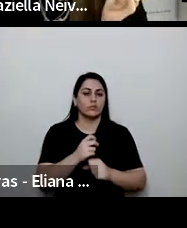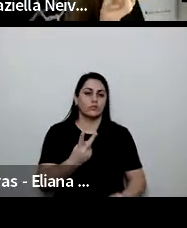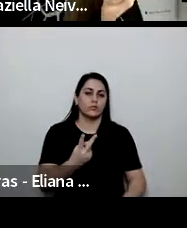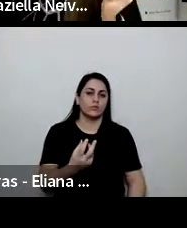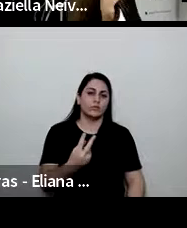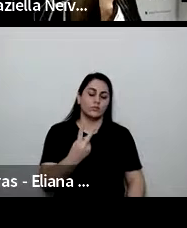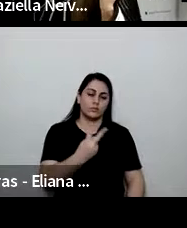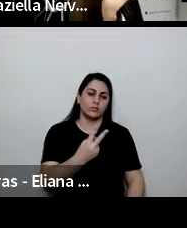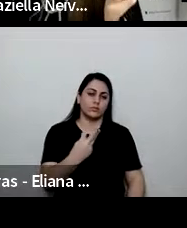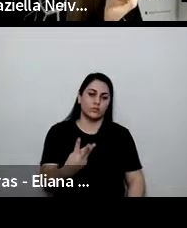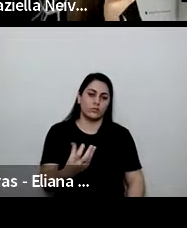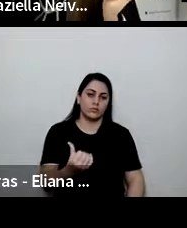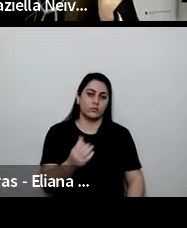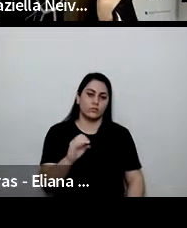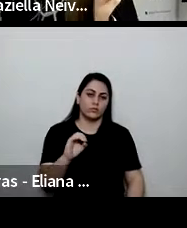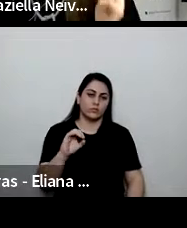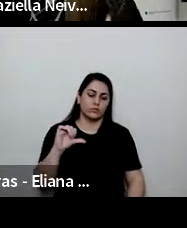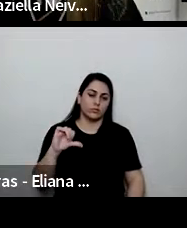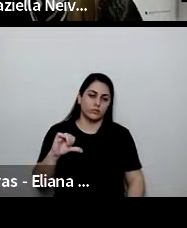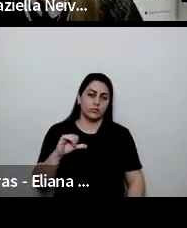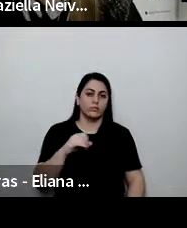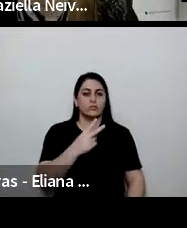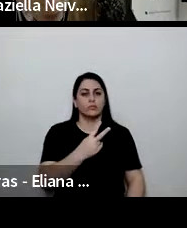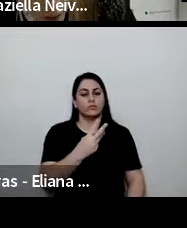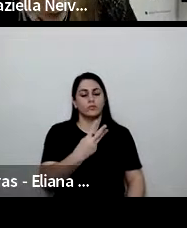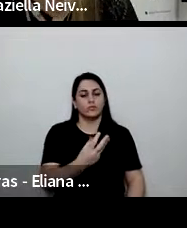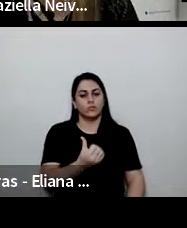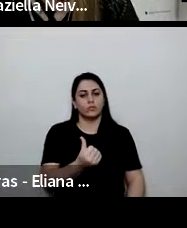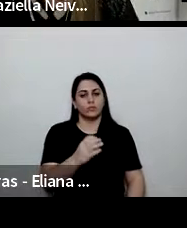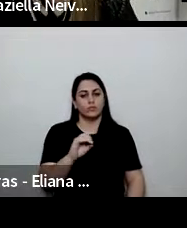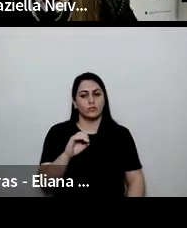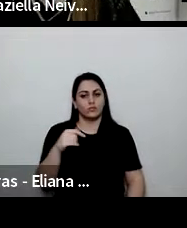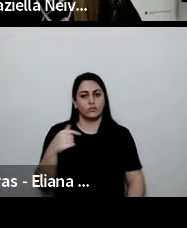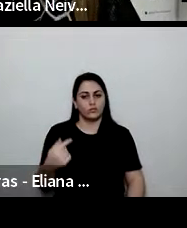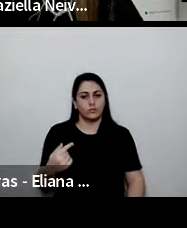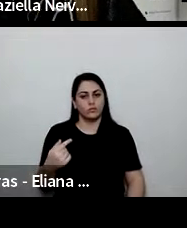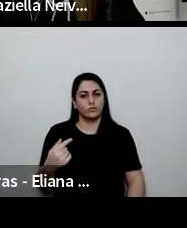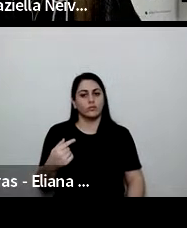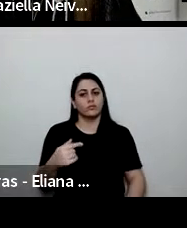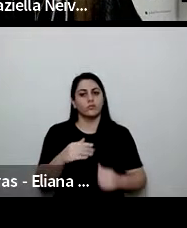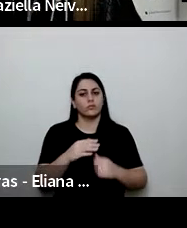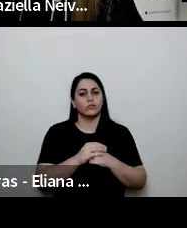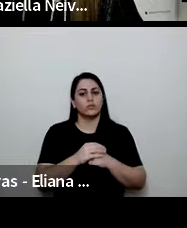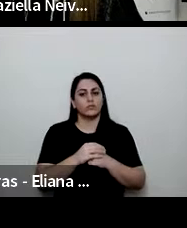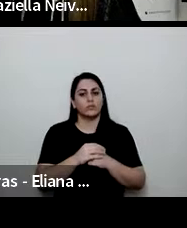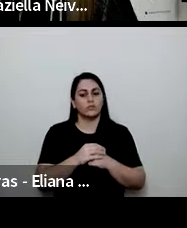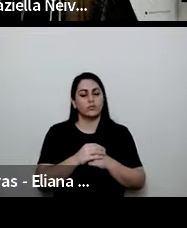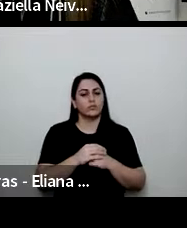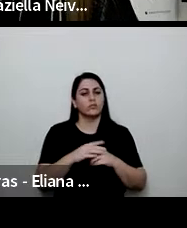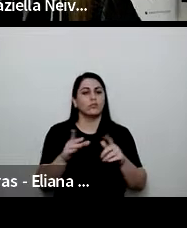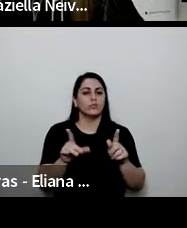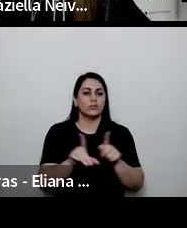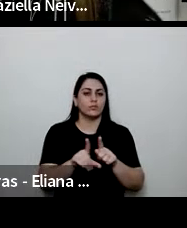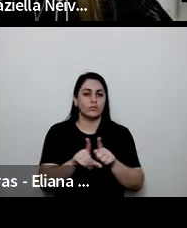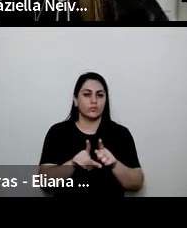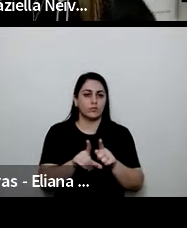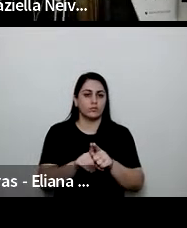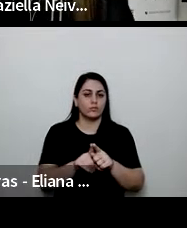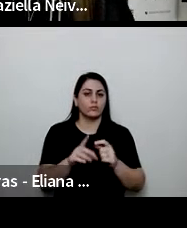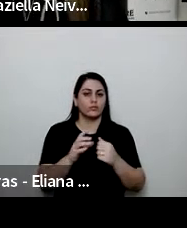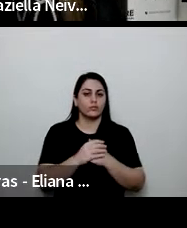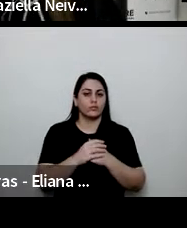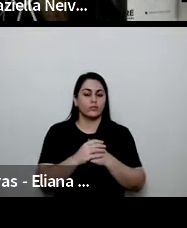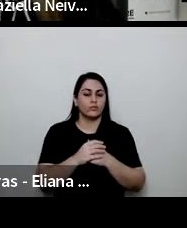609 quantas 23 607 também muito conhecida por isso canários fazem menção expressa